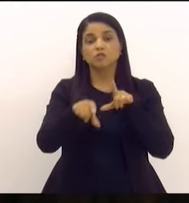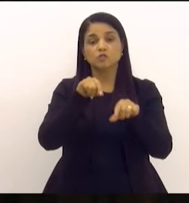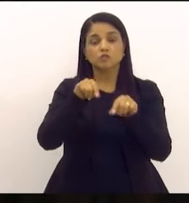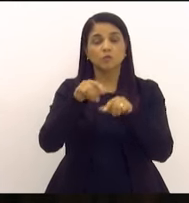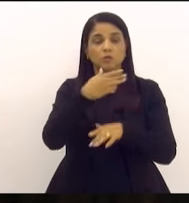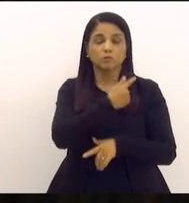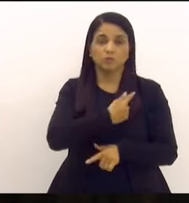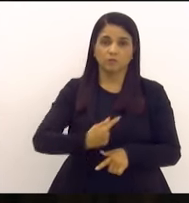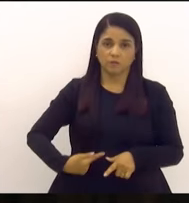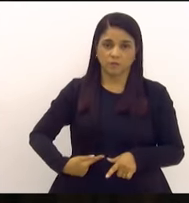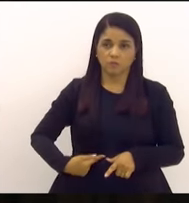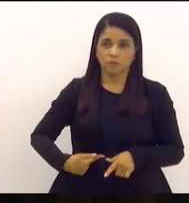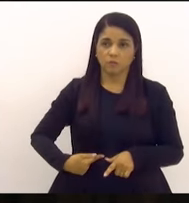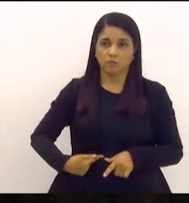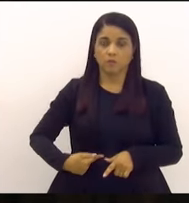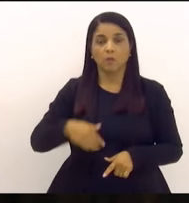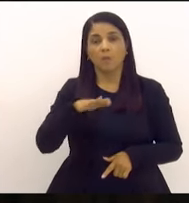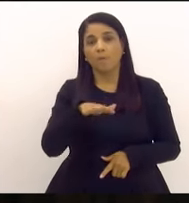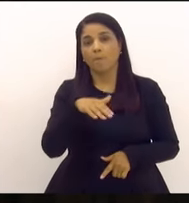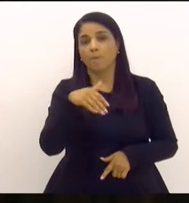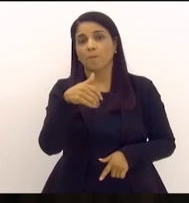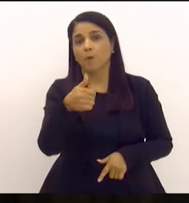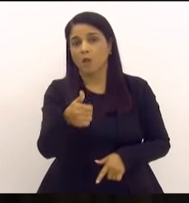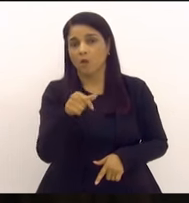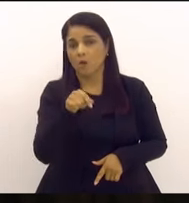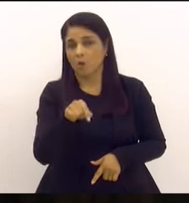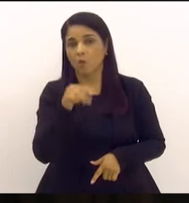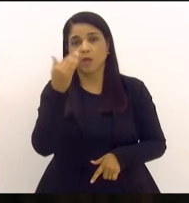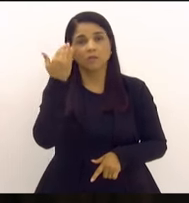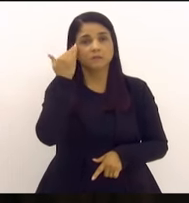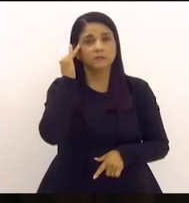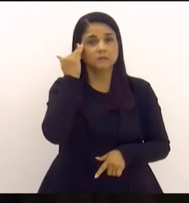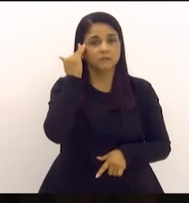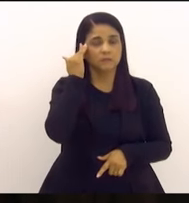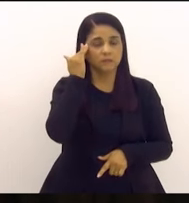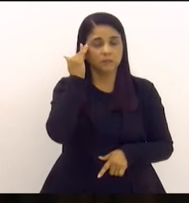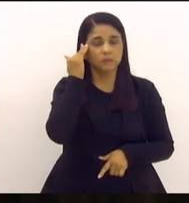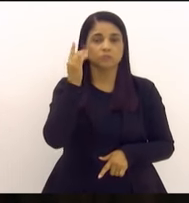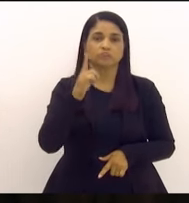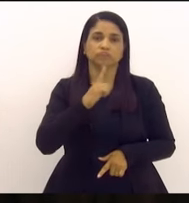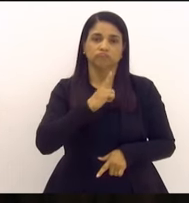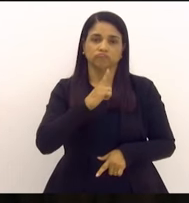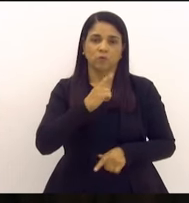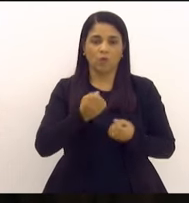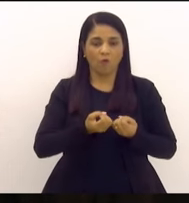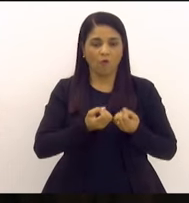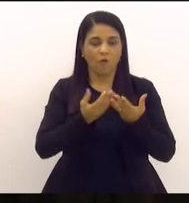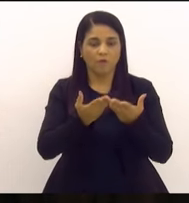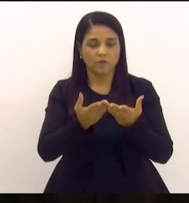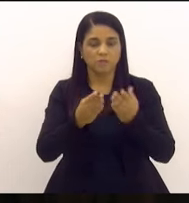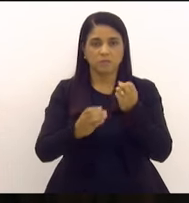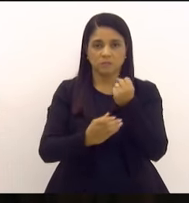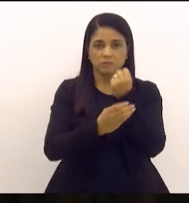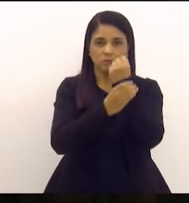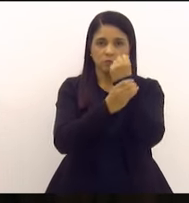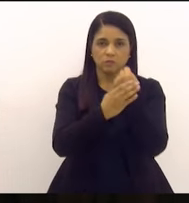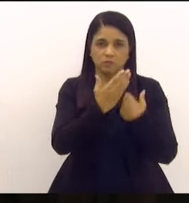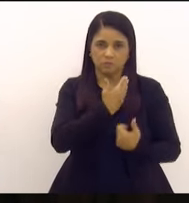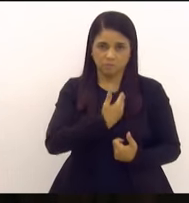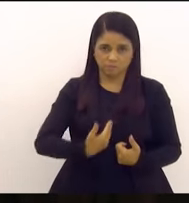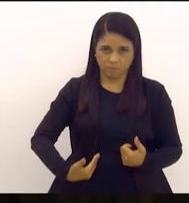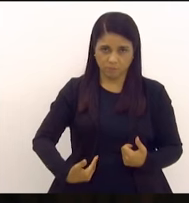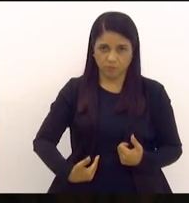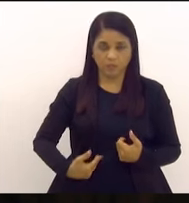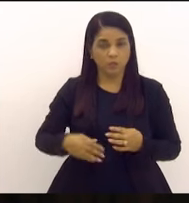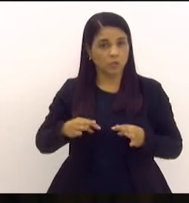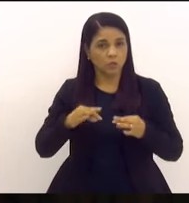governador, para trazer de melhor o que ele entendia que a gente tem agora para oferecer junto à segurança pública e por todo o